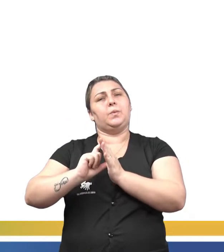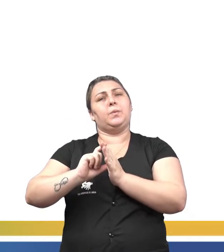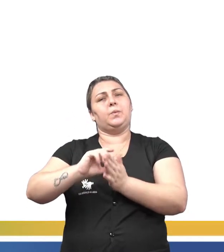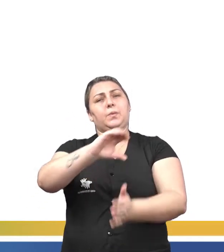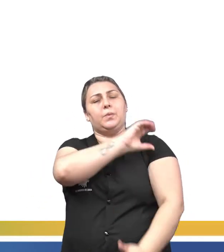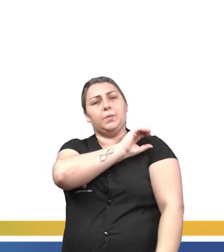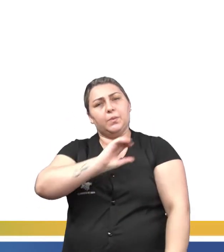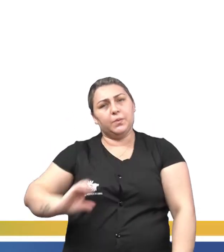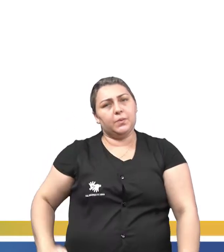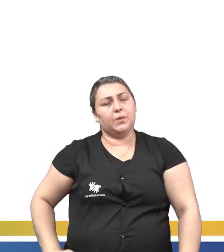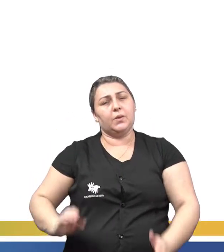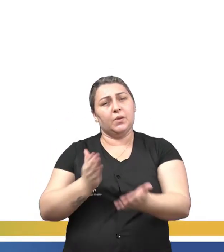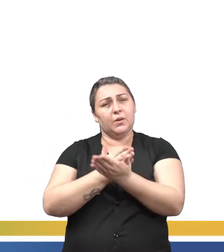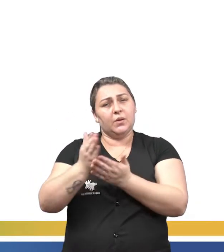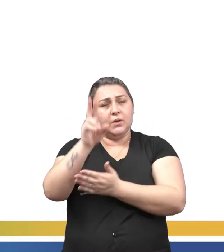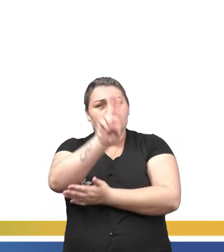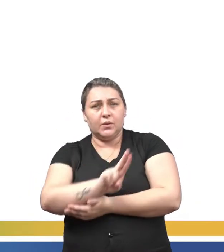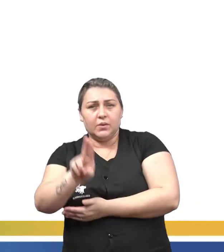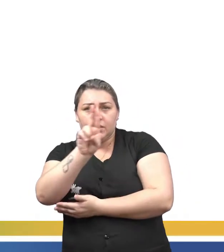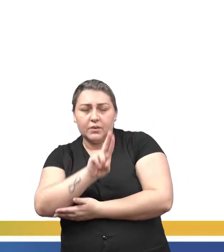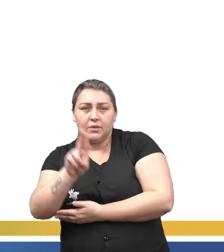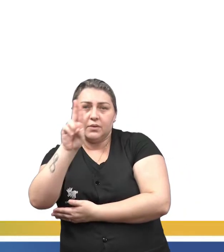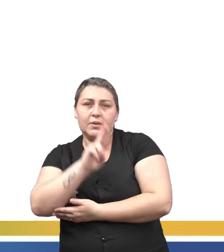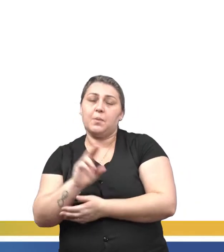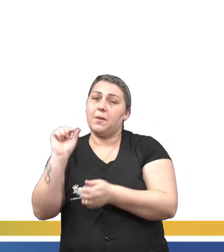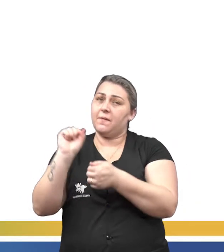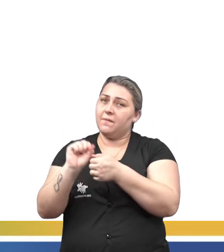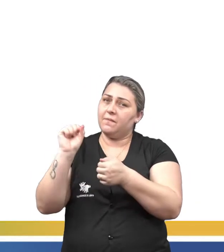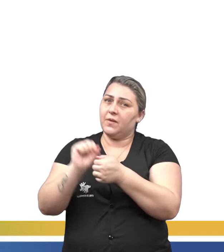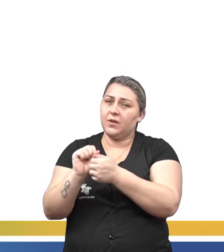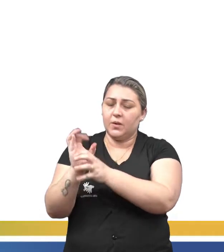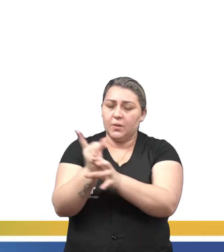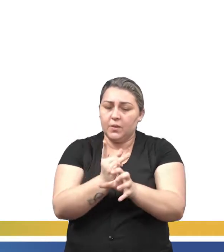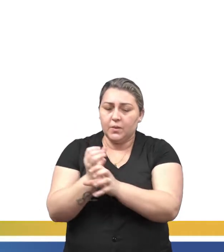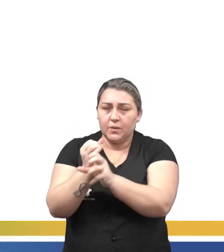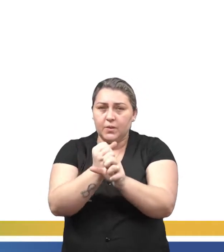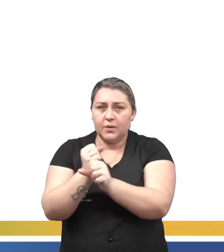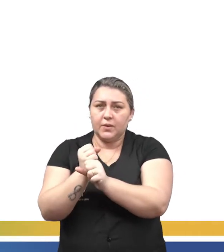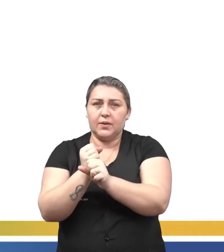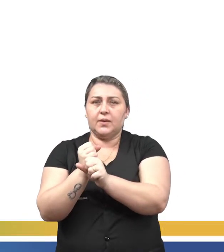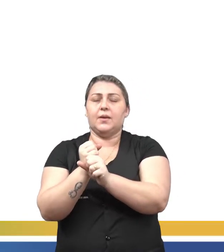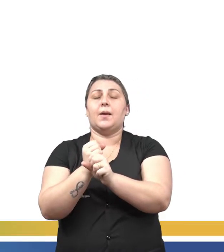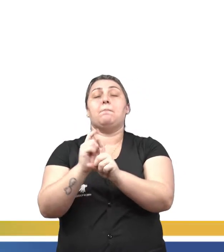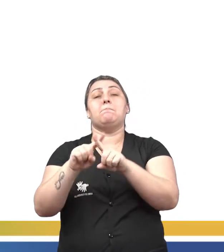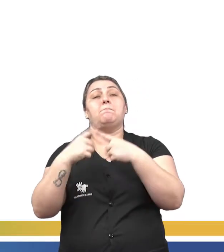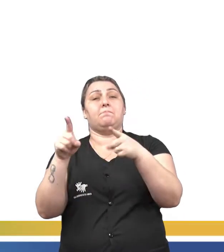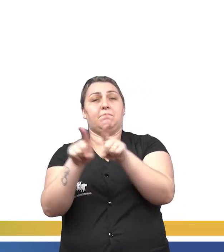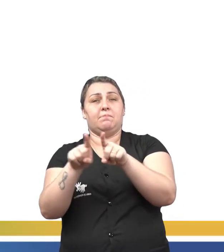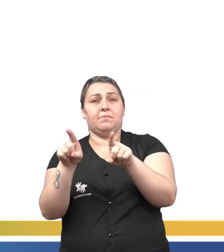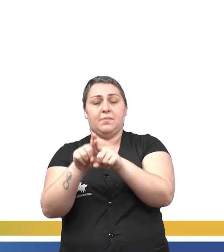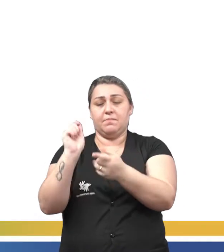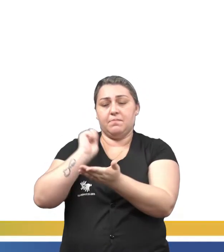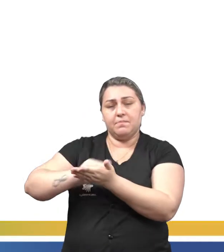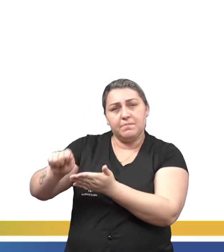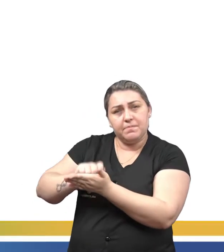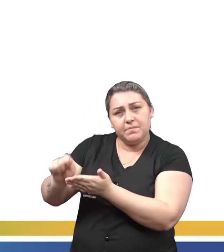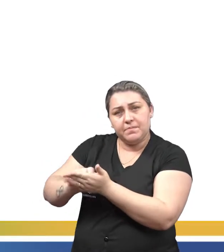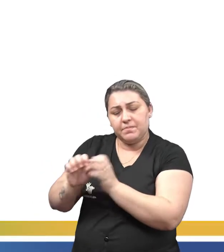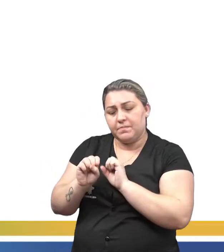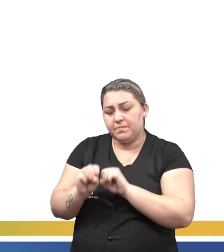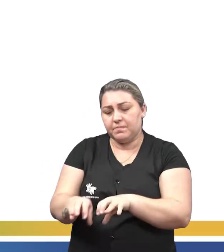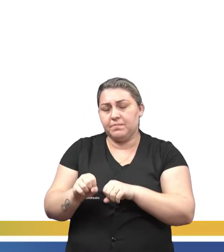a escrita começou a ser utilizada não só para fazer a contabilidade dos templos, mas também para registrar